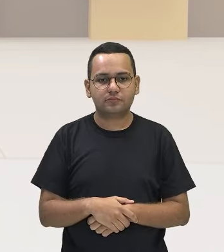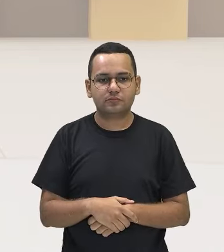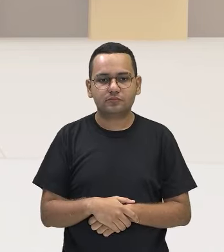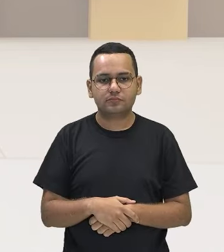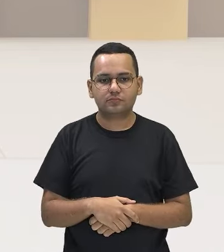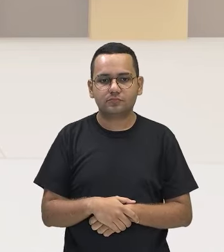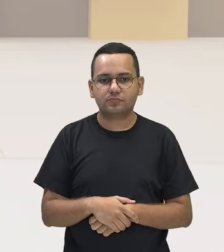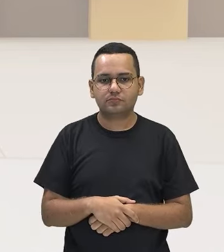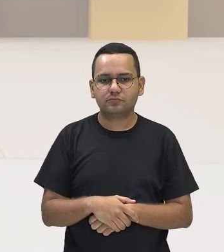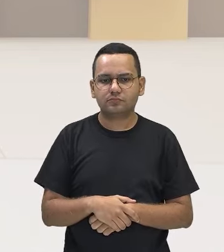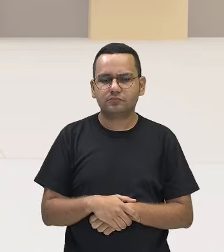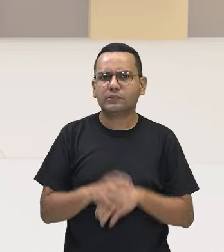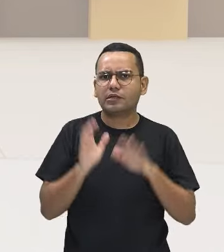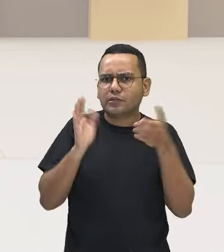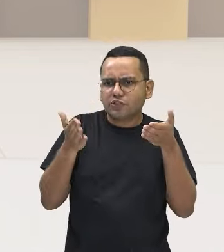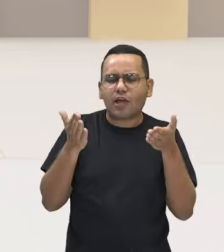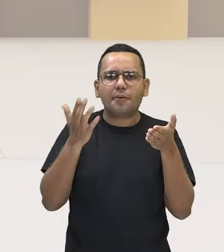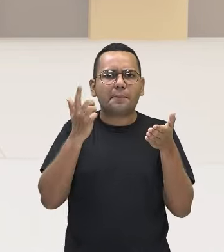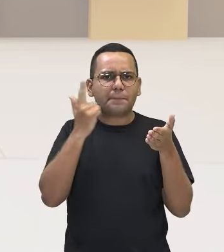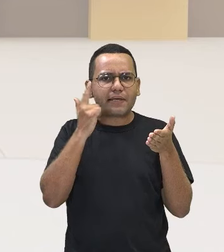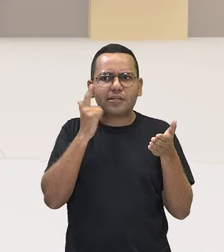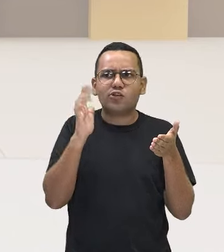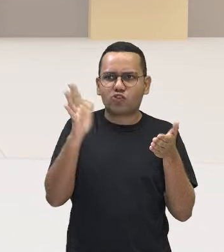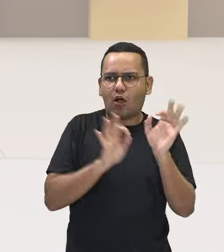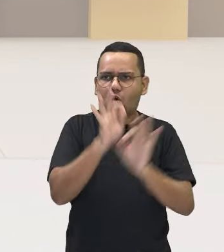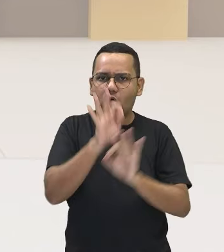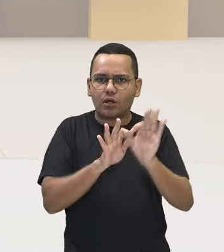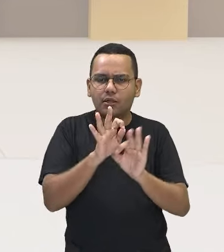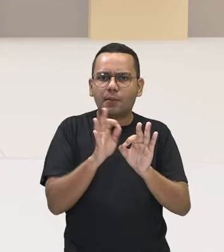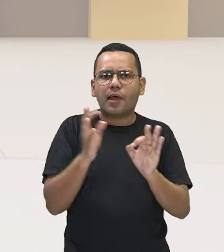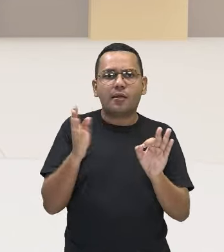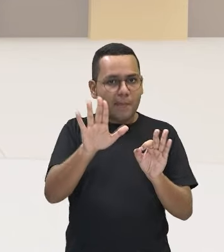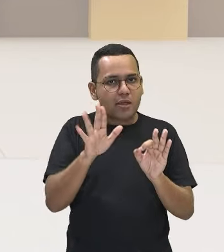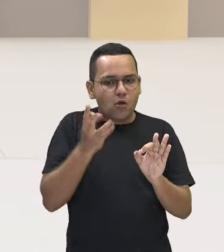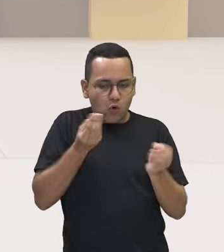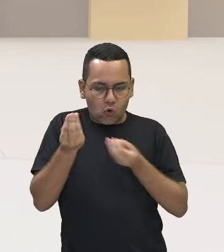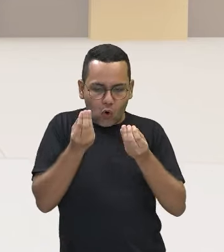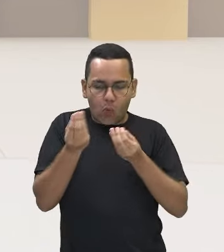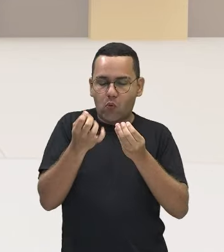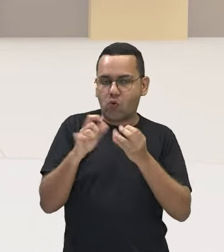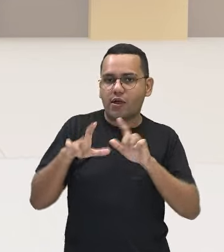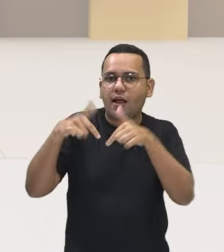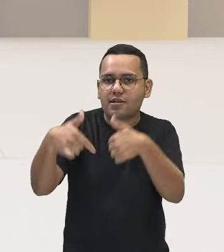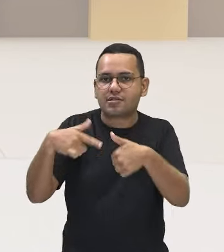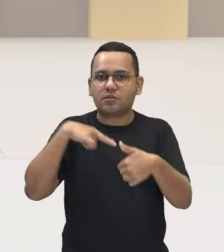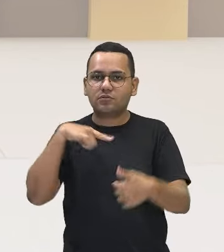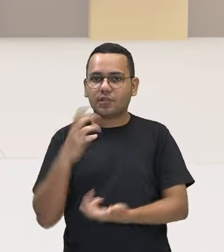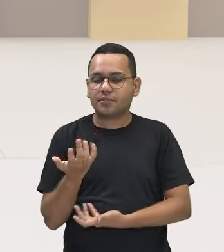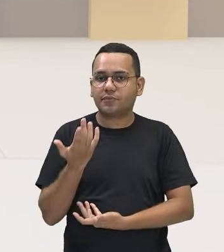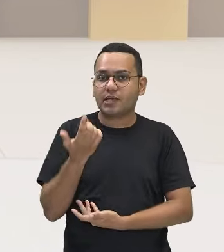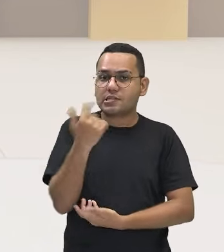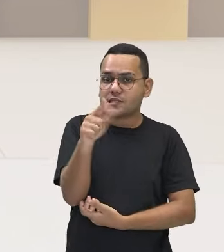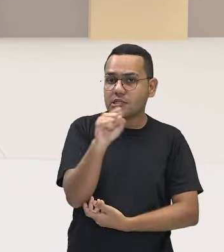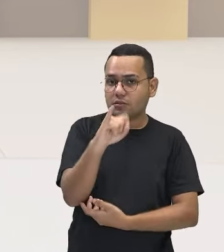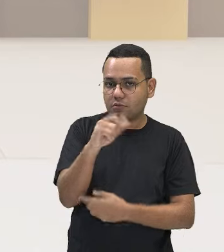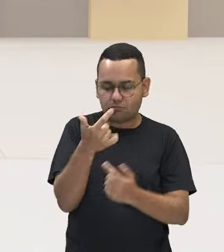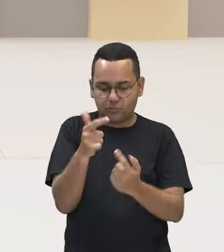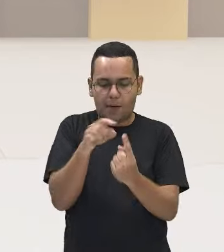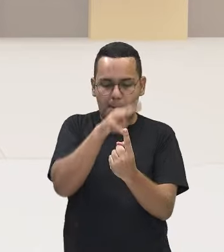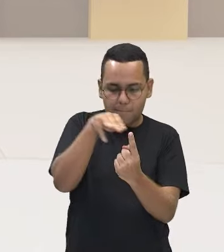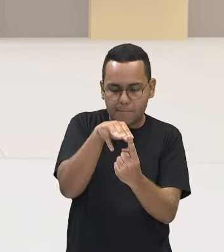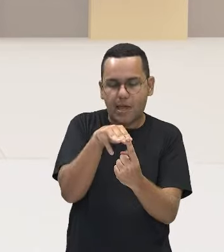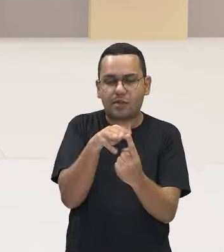saber como você quer fazer. Você tem que ter as suas metas. Se a gente não tiver uma meta, um foco, a gente não sabe qual caminho a gente vai percorrer.